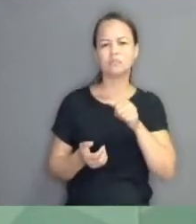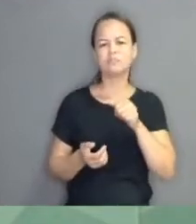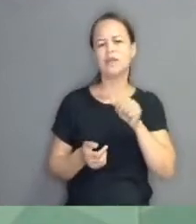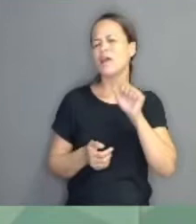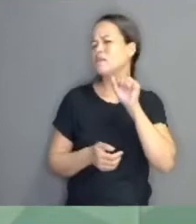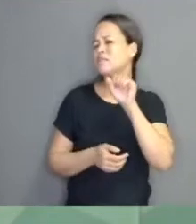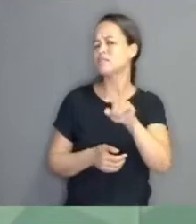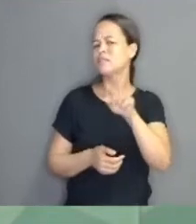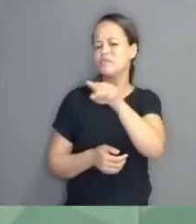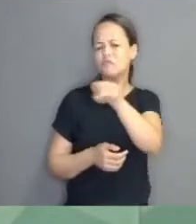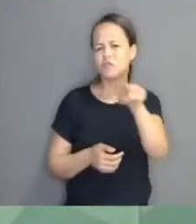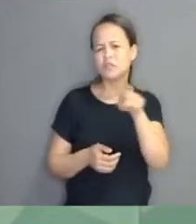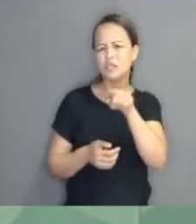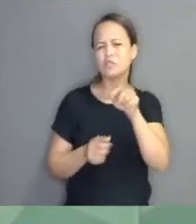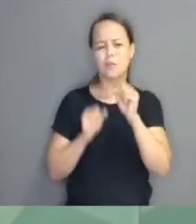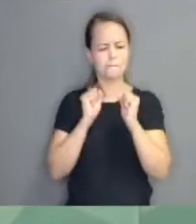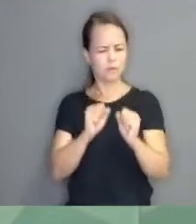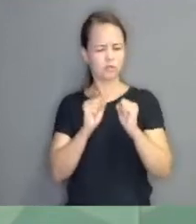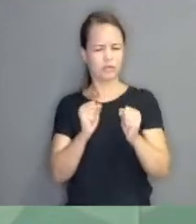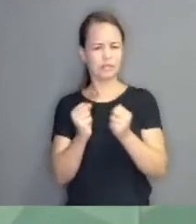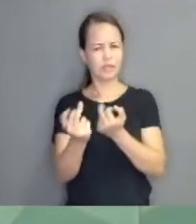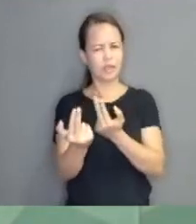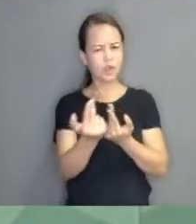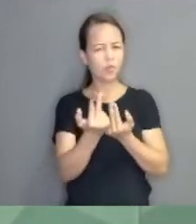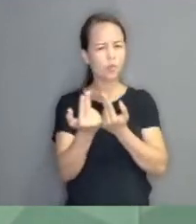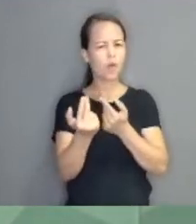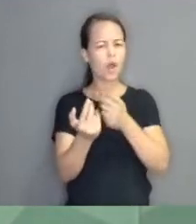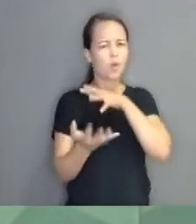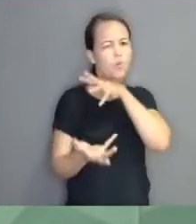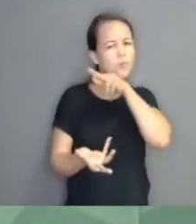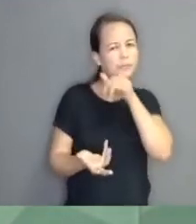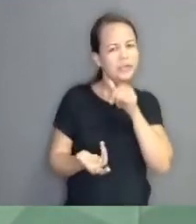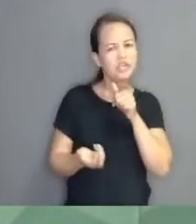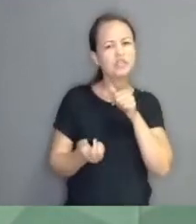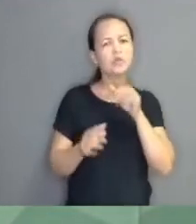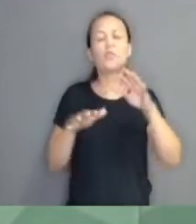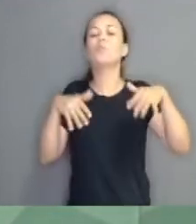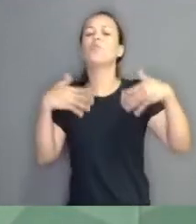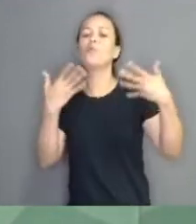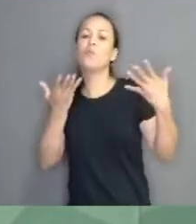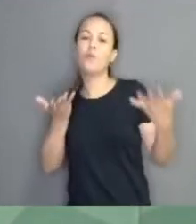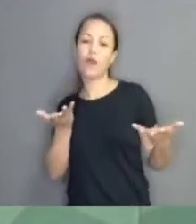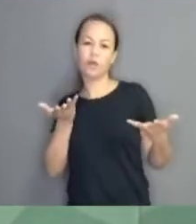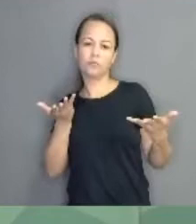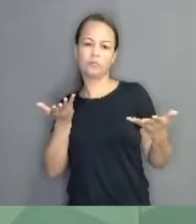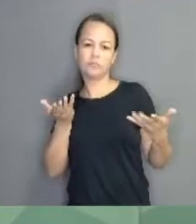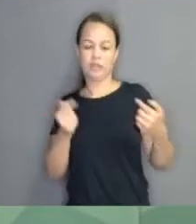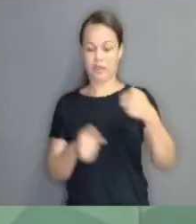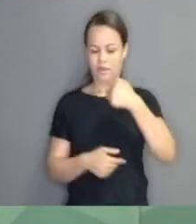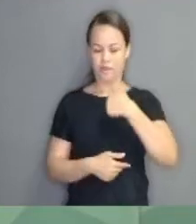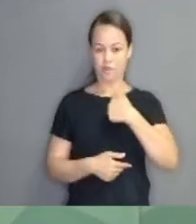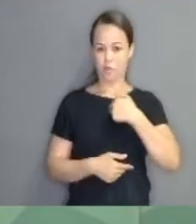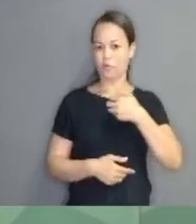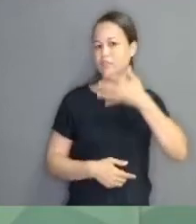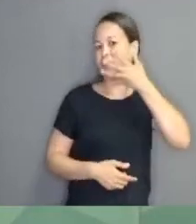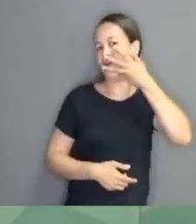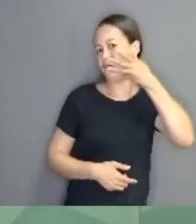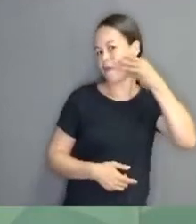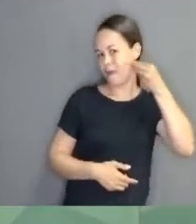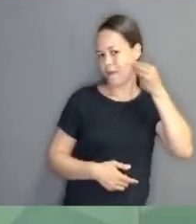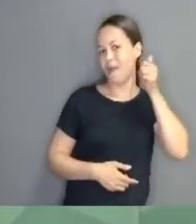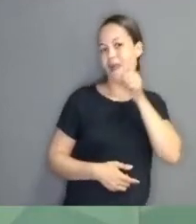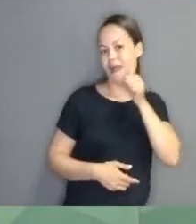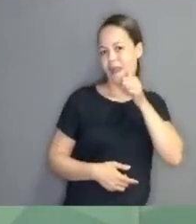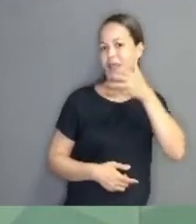ser um desses bichos qual você seriam eu queria ser lugar o melhor A